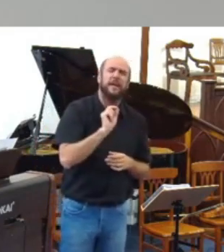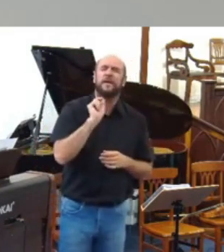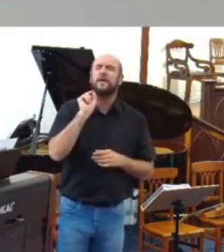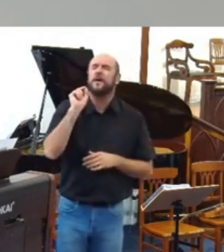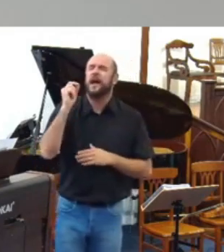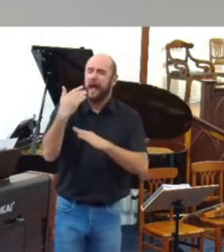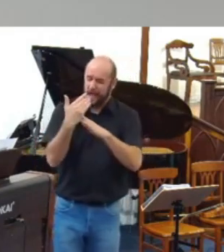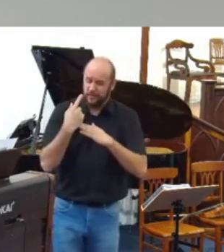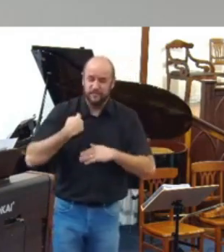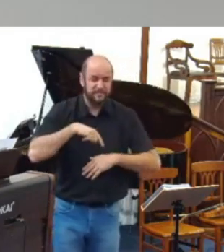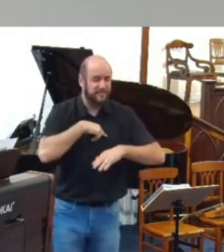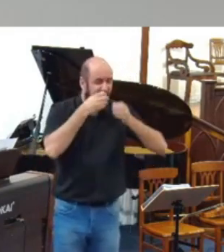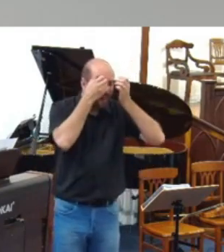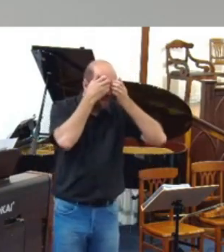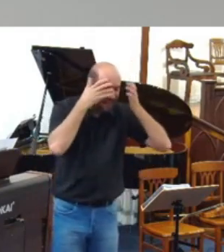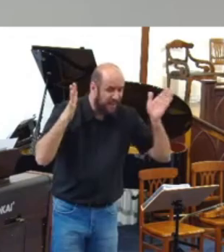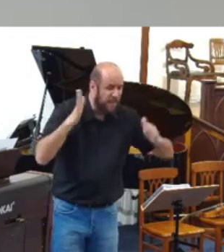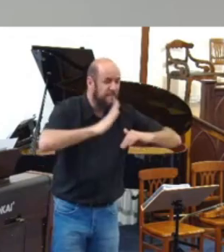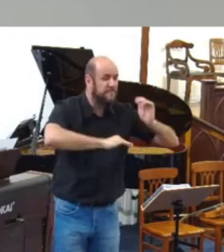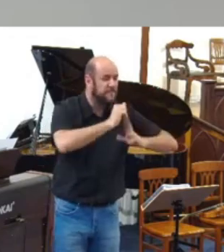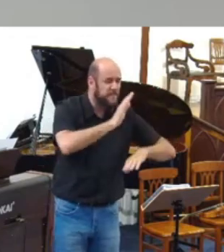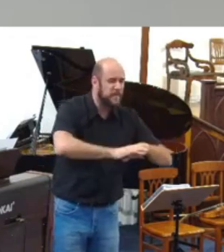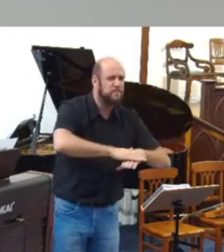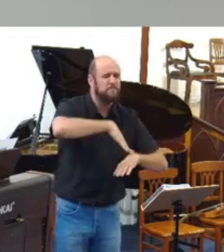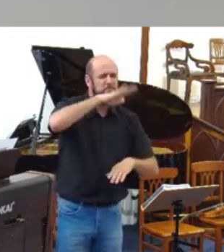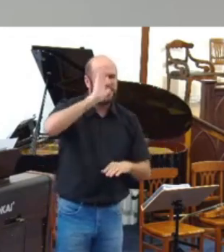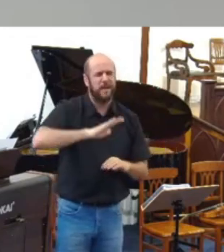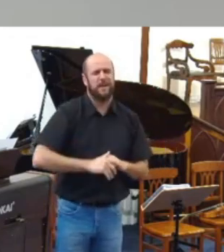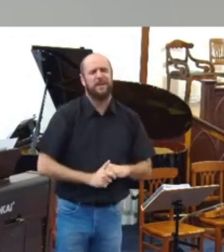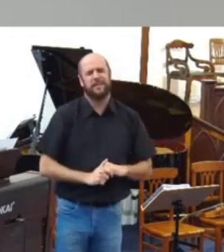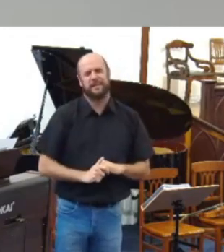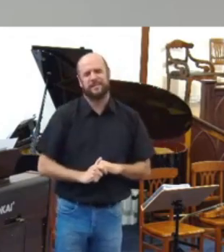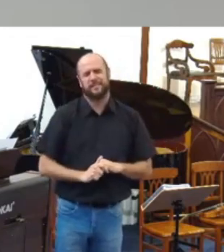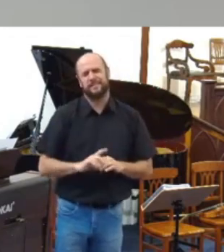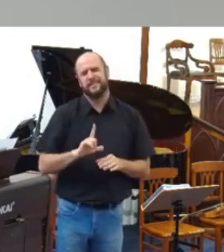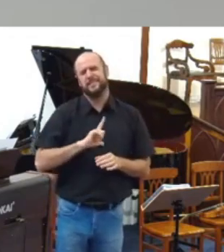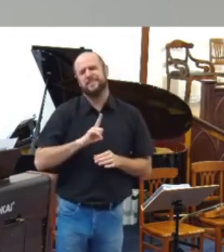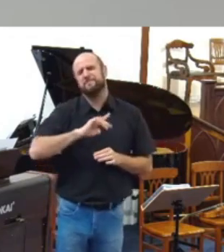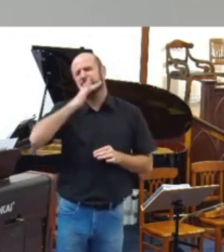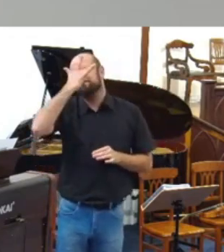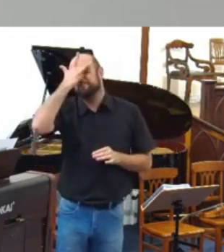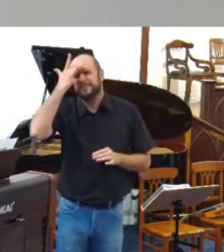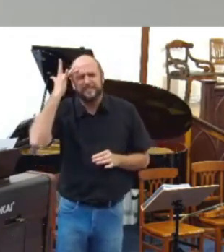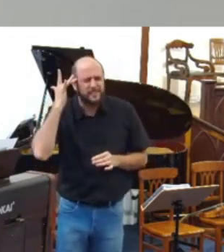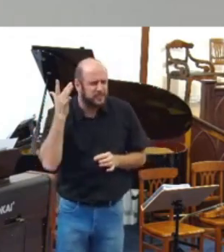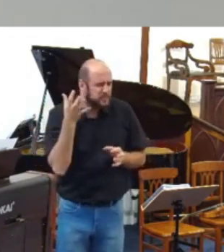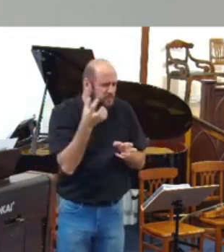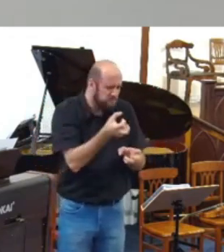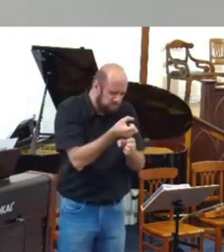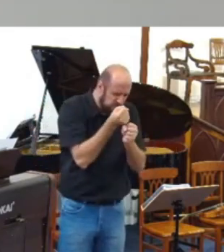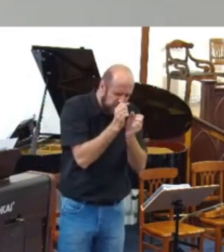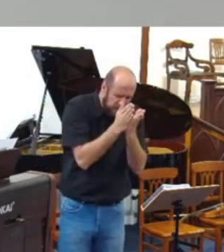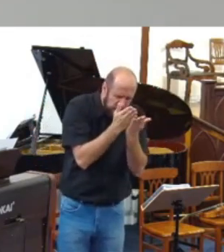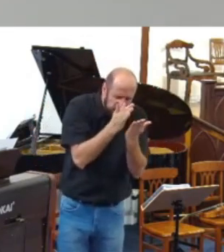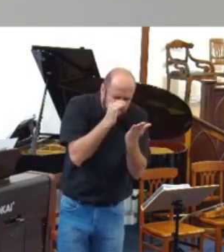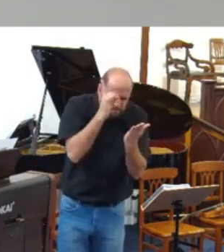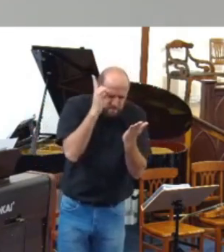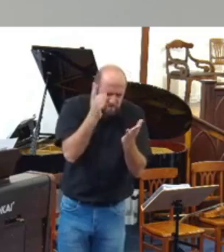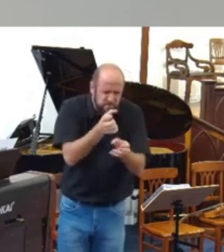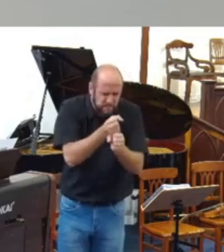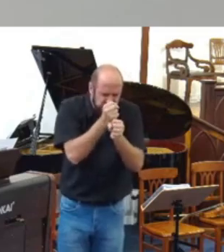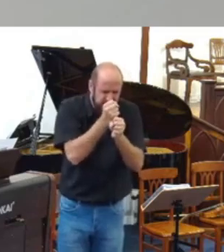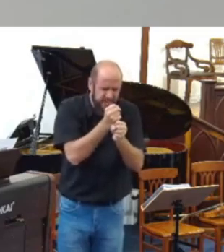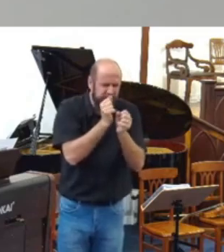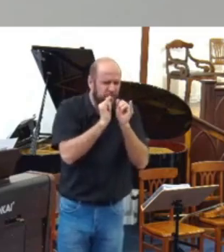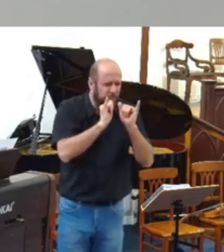vendo, Senhor, o que é possível fazer mais. Senhor, nós temos irmãos que são tão apegados à palavra, como eles podem